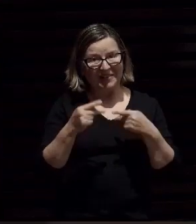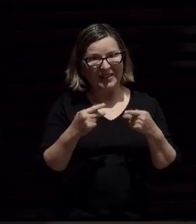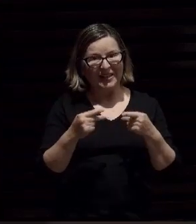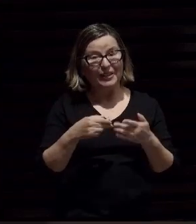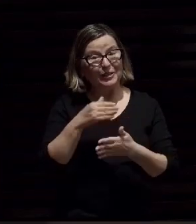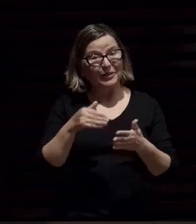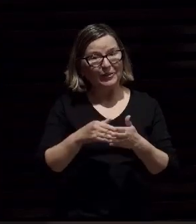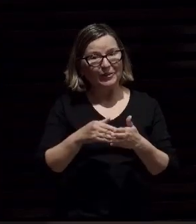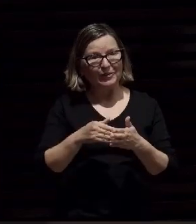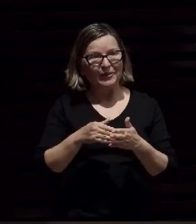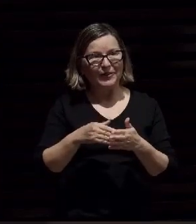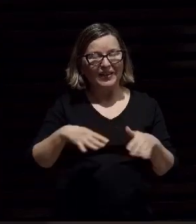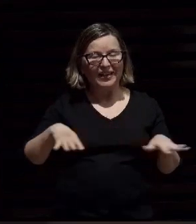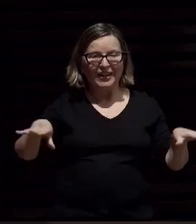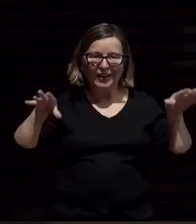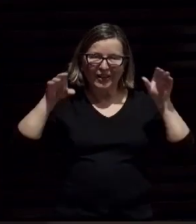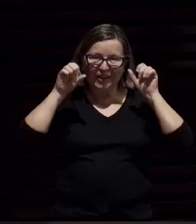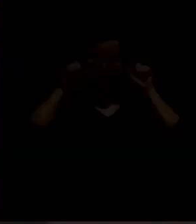tiver ouvido